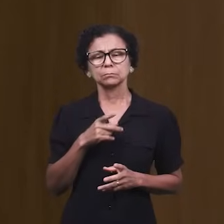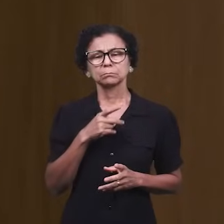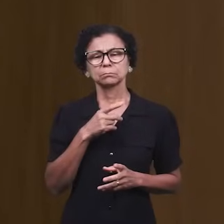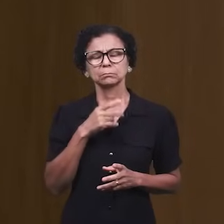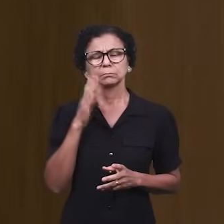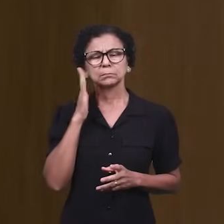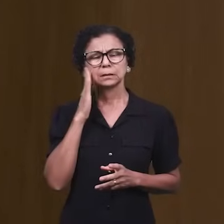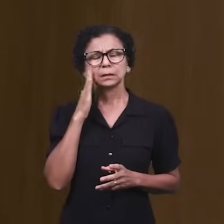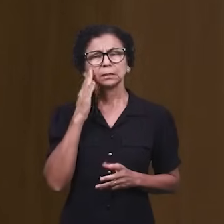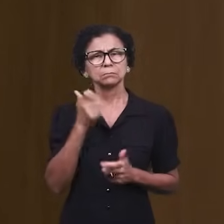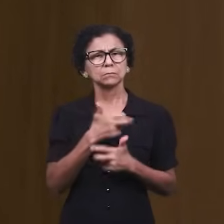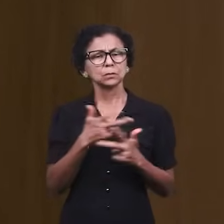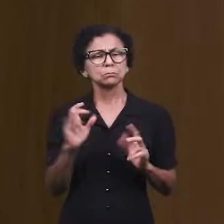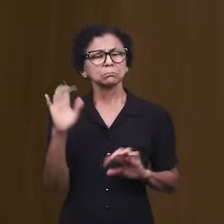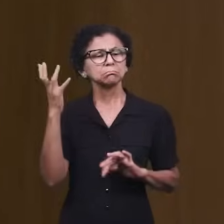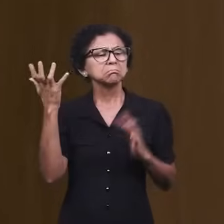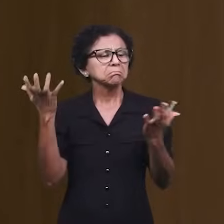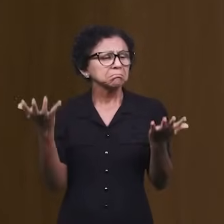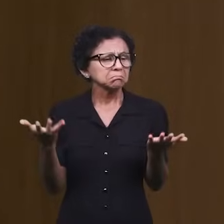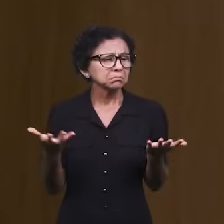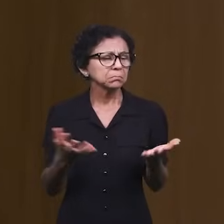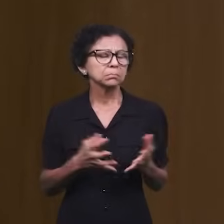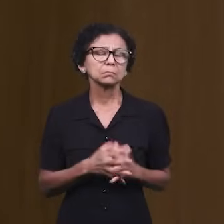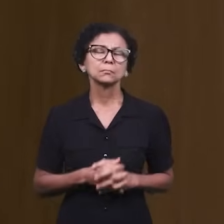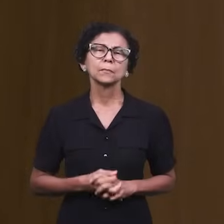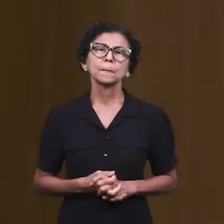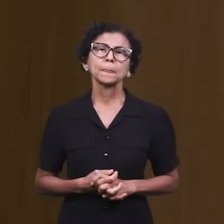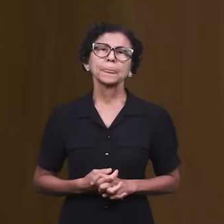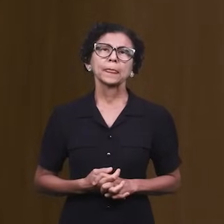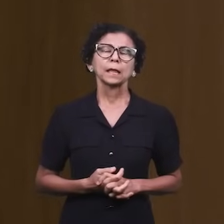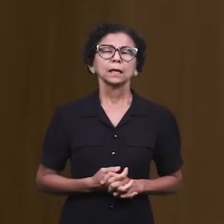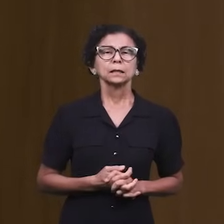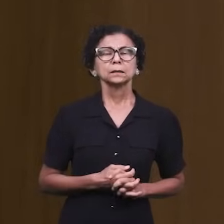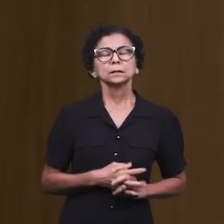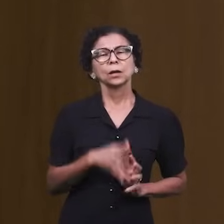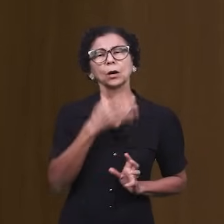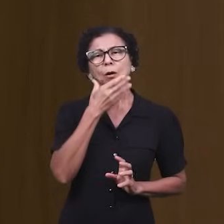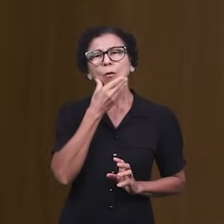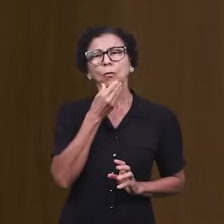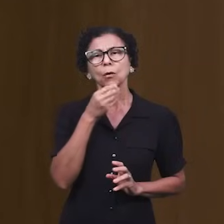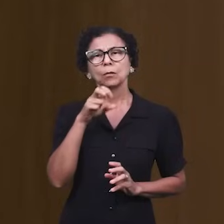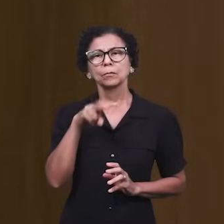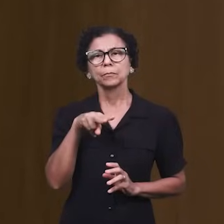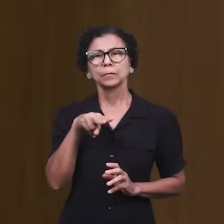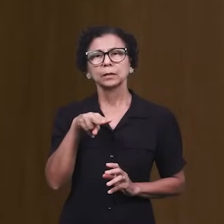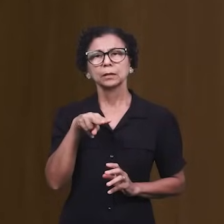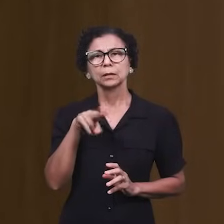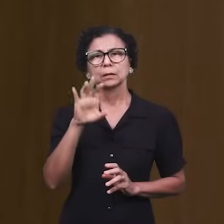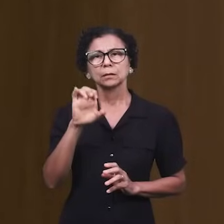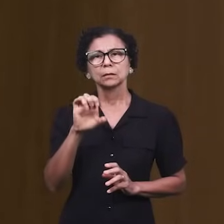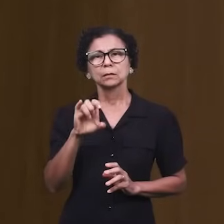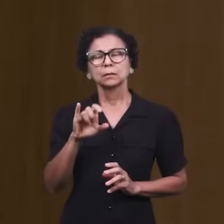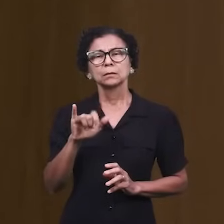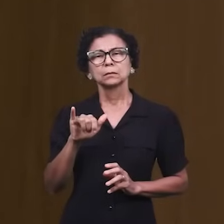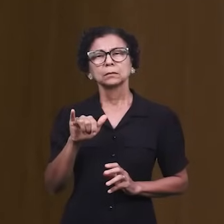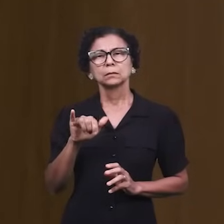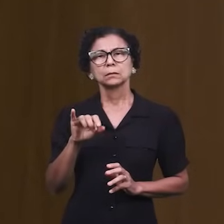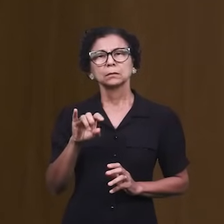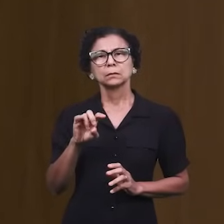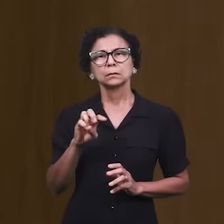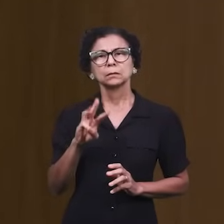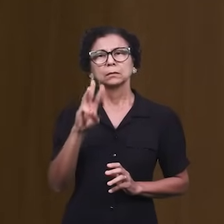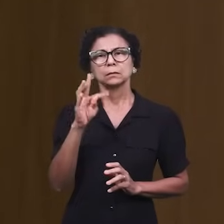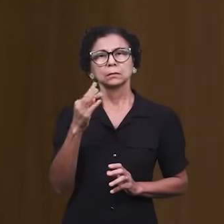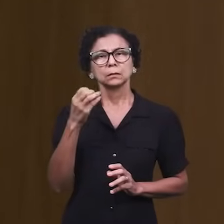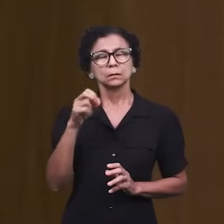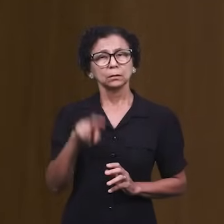dele. E à medida dos estudos, Newton, né, ele entendeu que